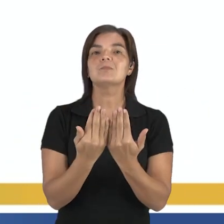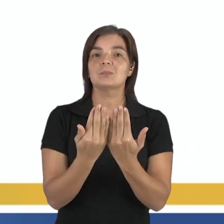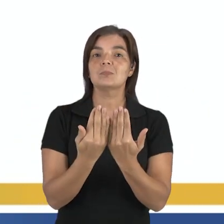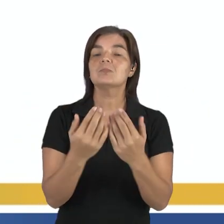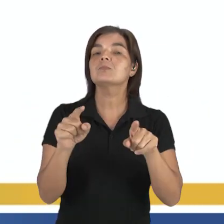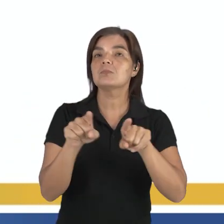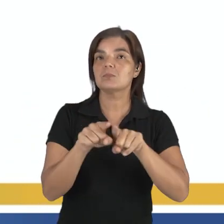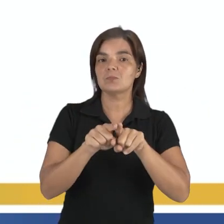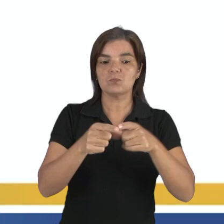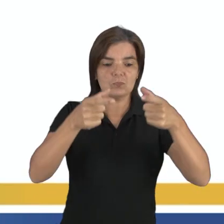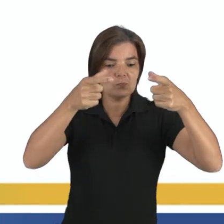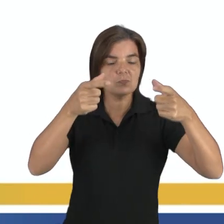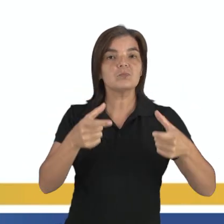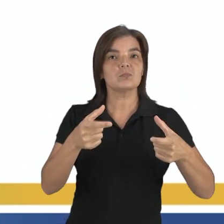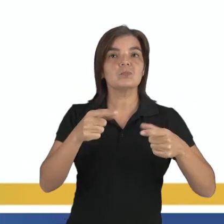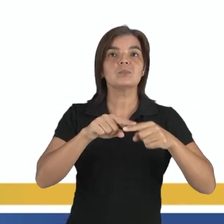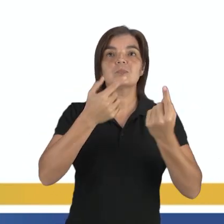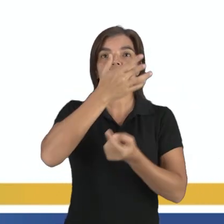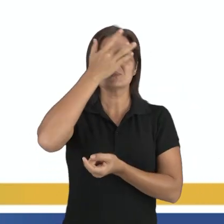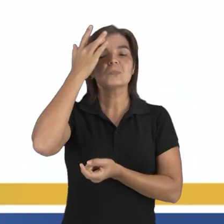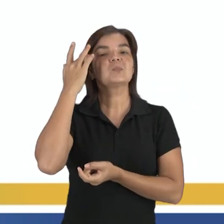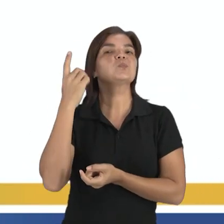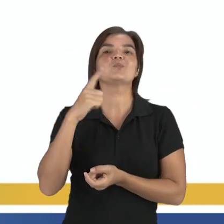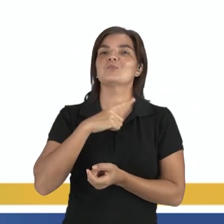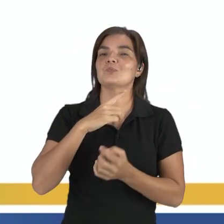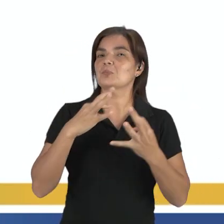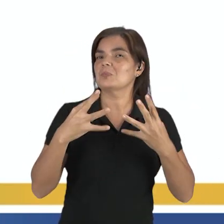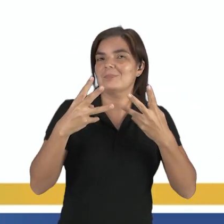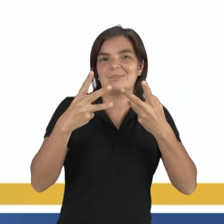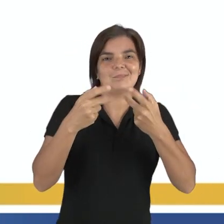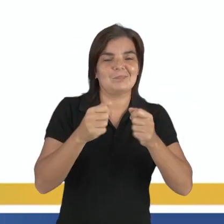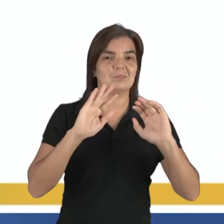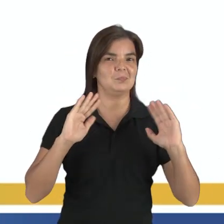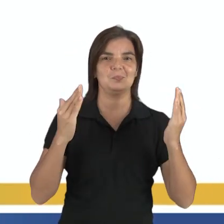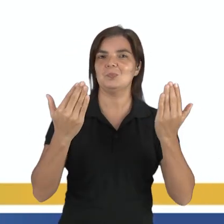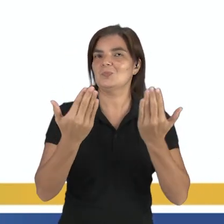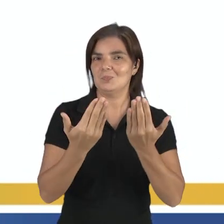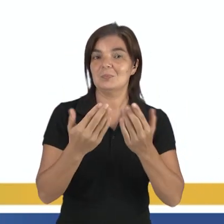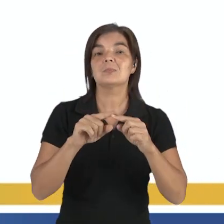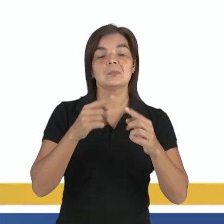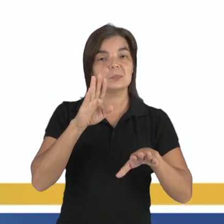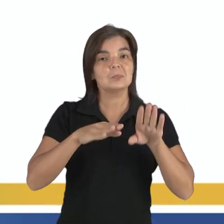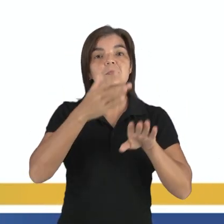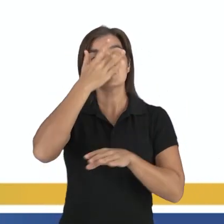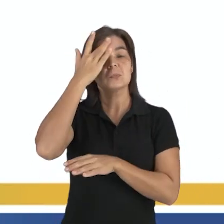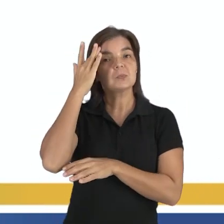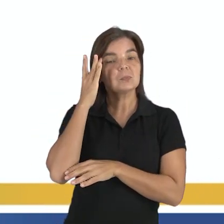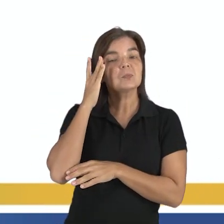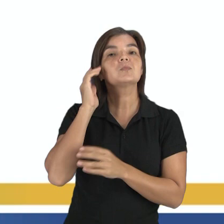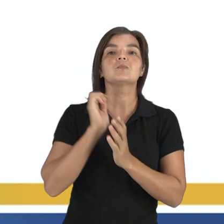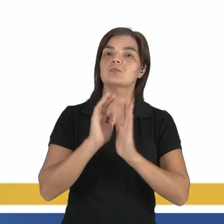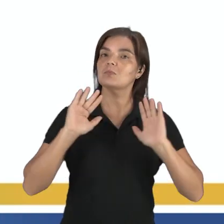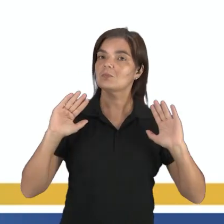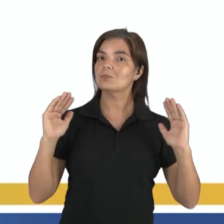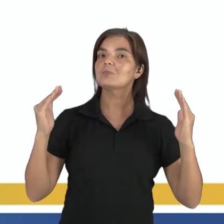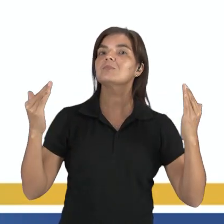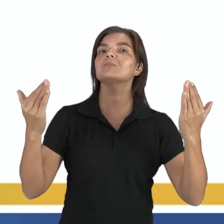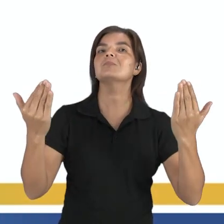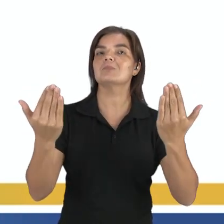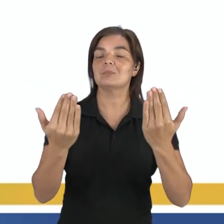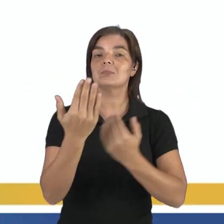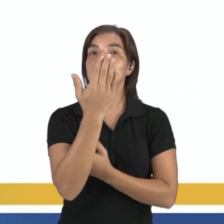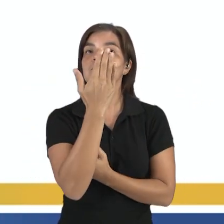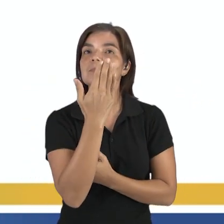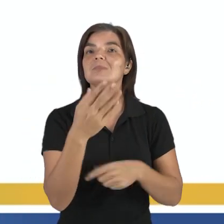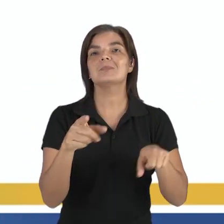palco, ele fica no centro, mas as pessoas não ficam totalmente ao redor. As pessoas ficam ao redor e